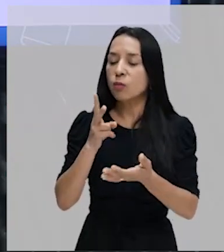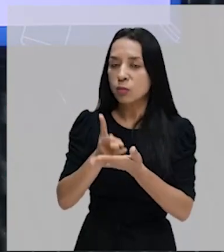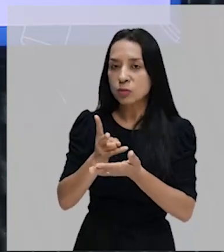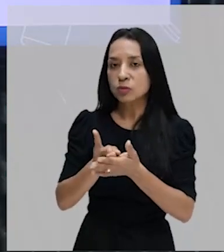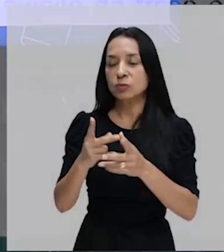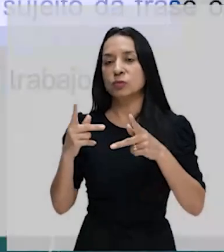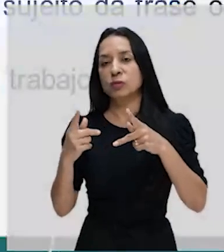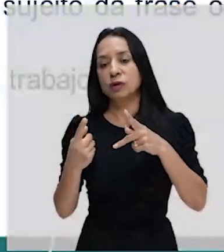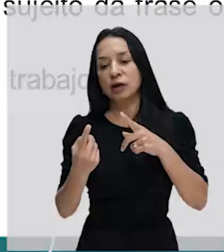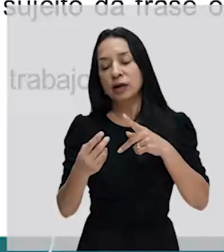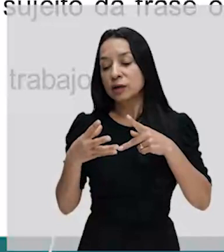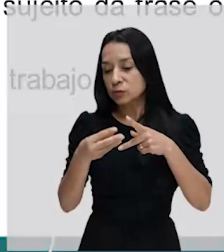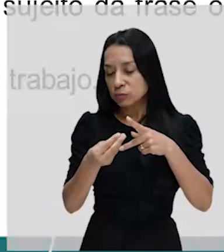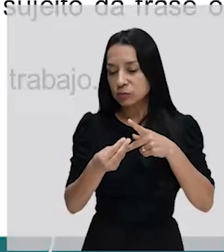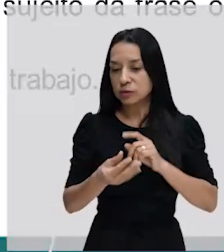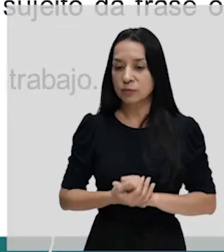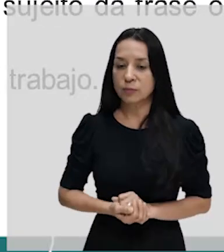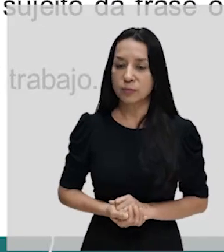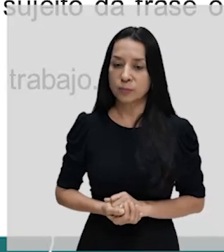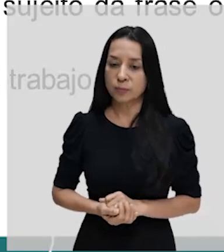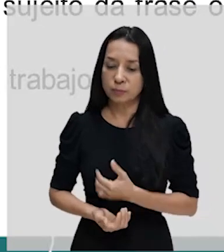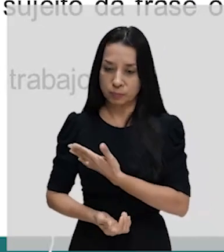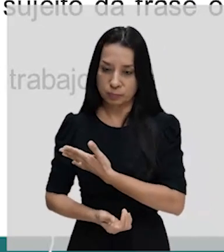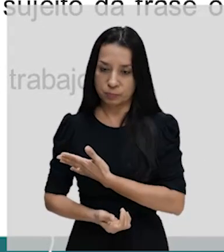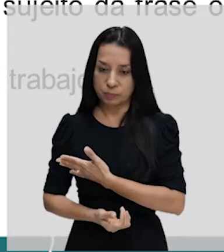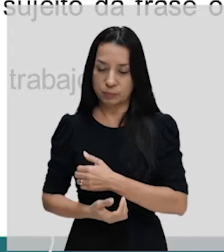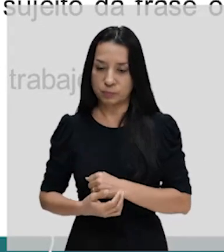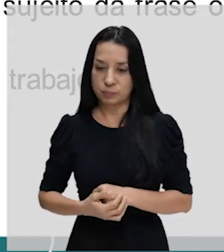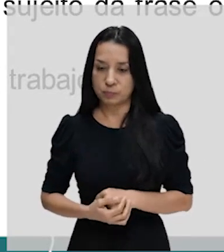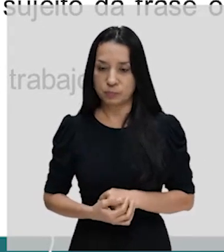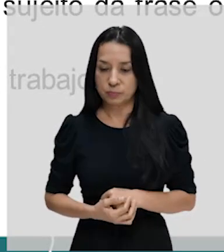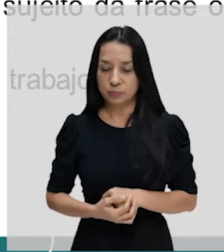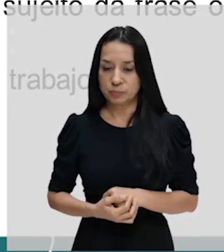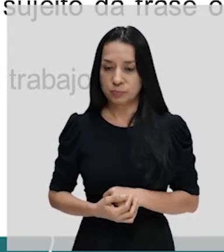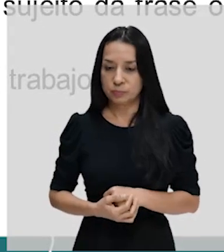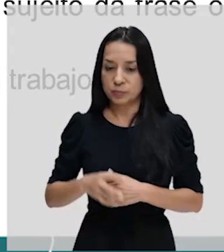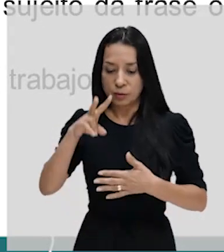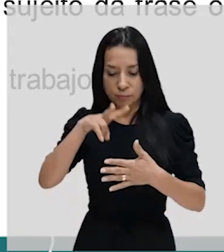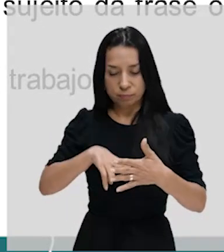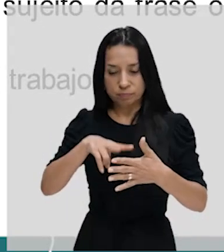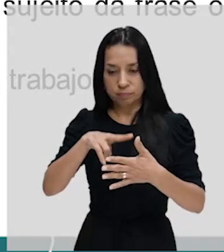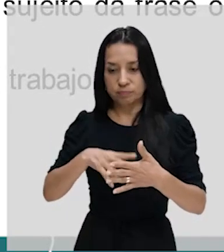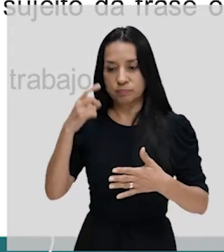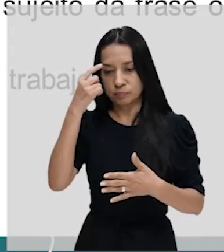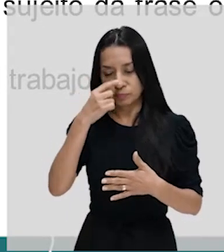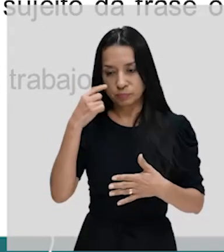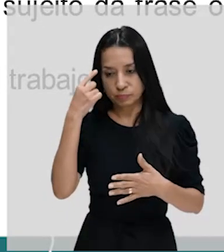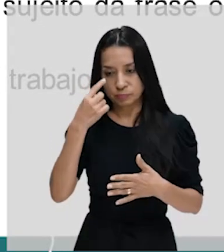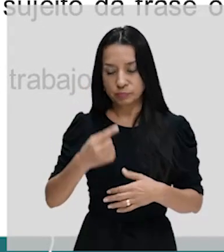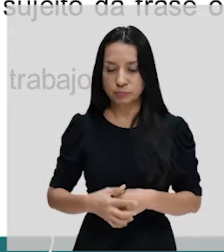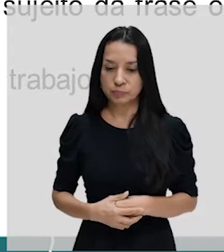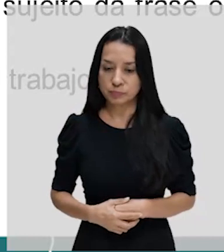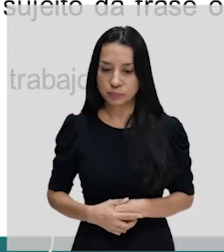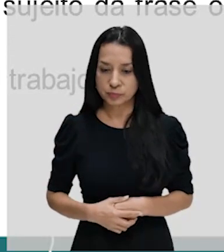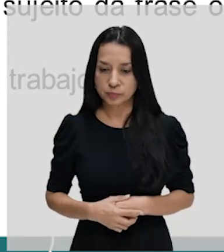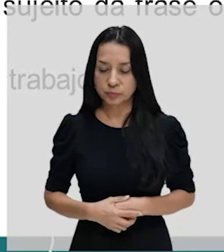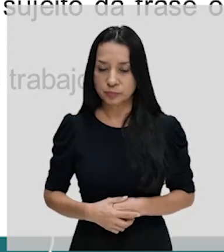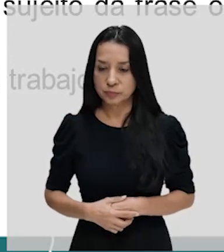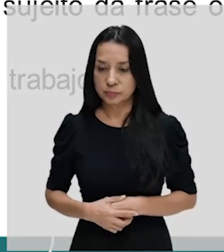feminino. Los pronombres personales, yo, tú,